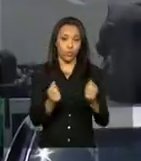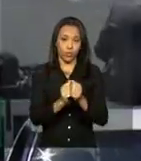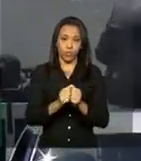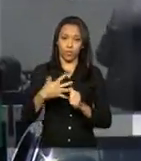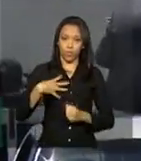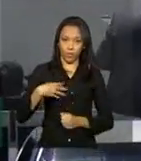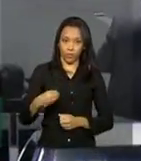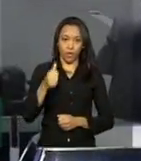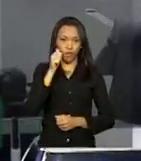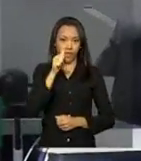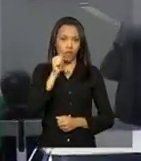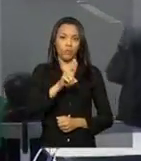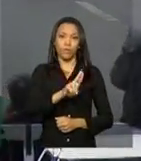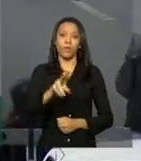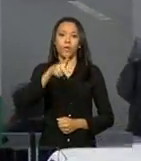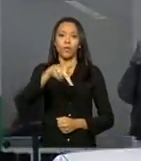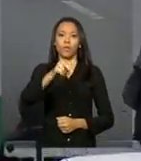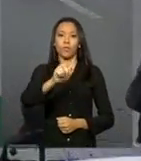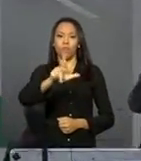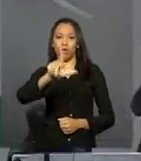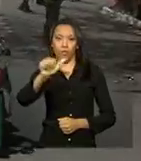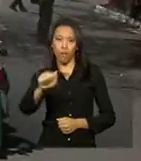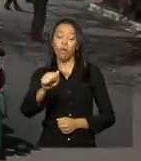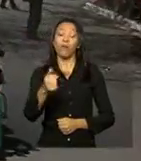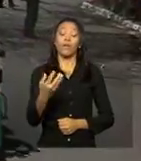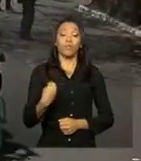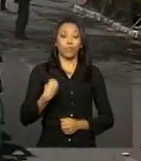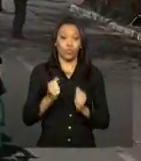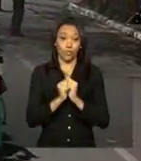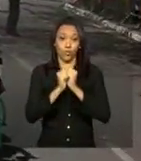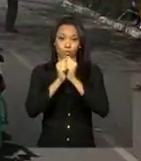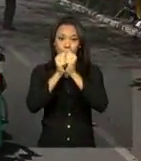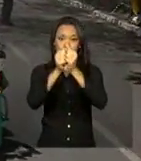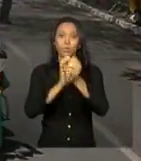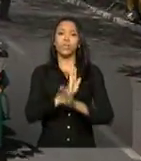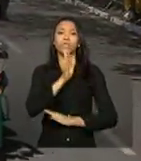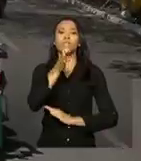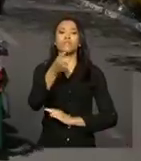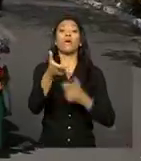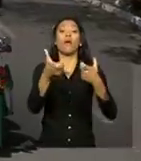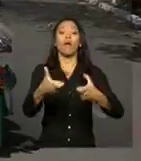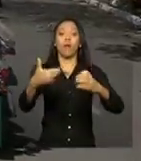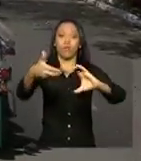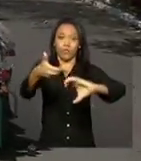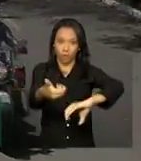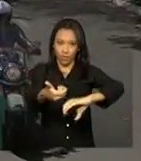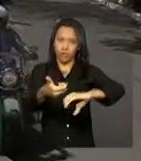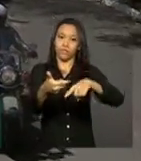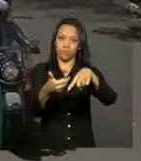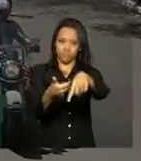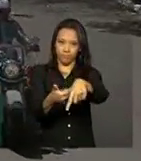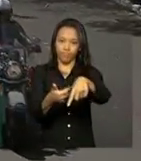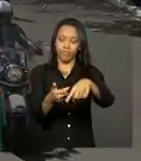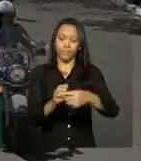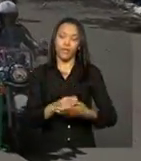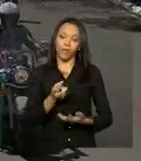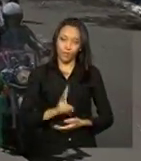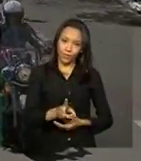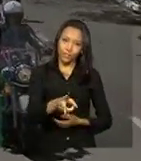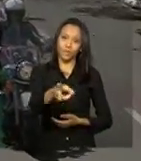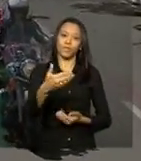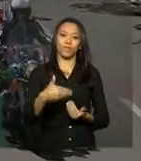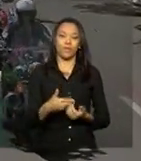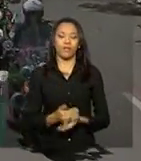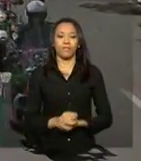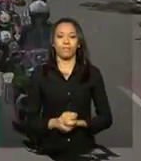filha, Paula Rousseff, estão então se dirigindo neste momento ao Congresso Nacional para dar continuidade aí ao rito